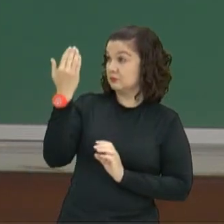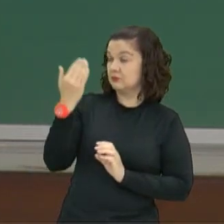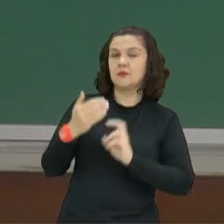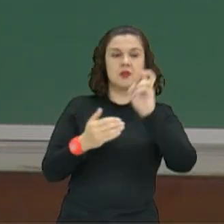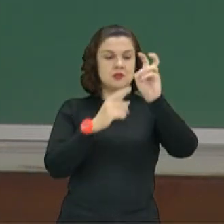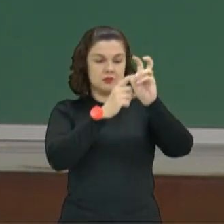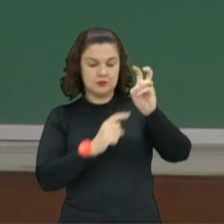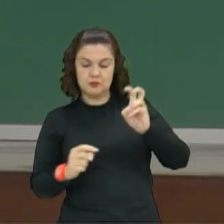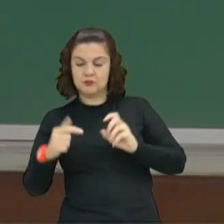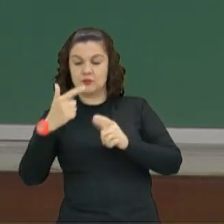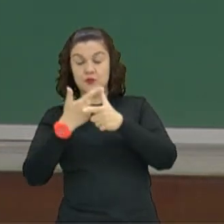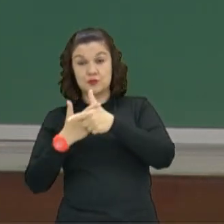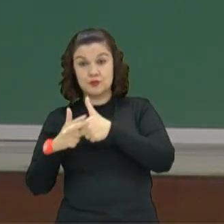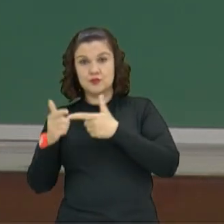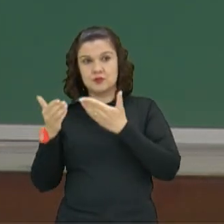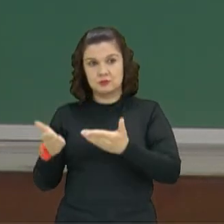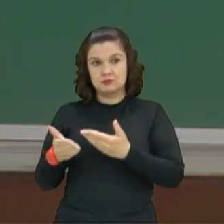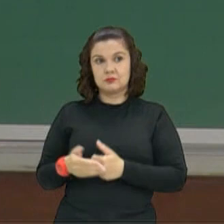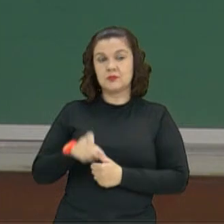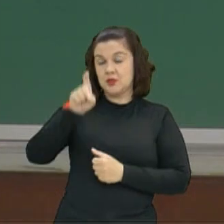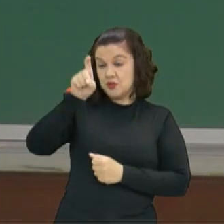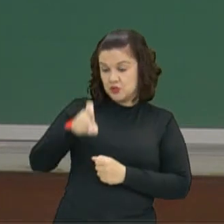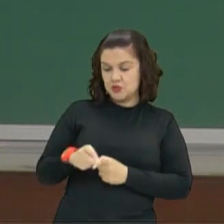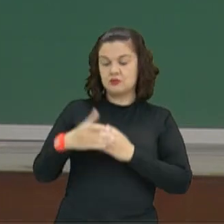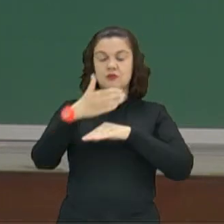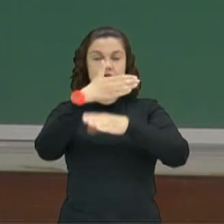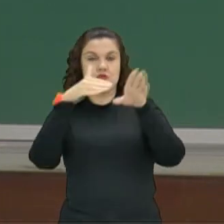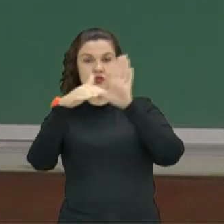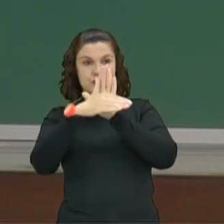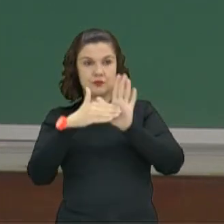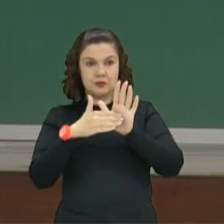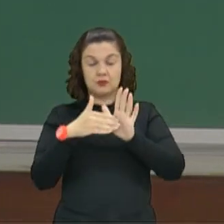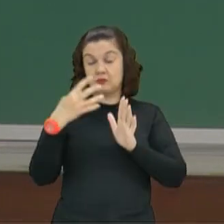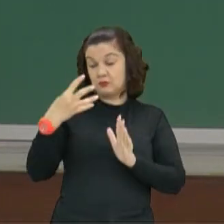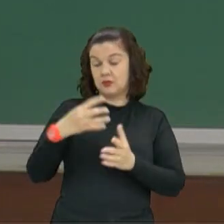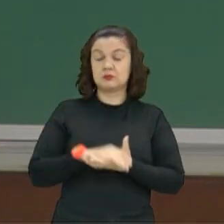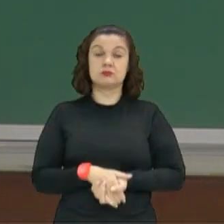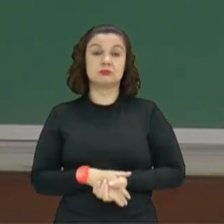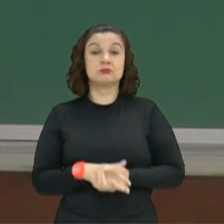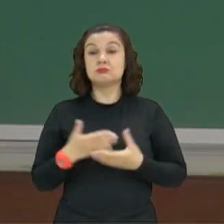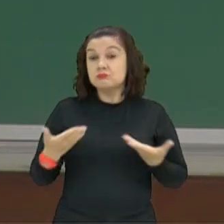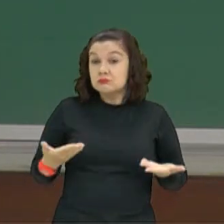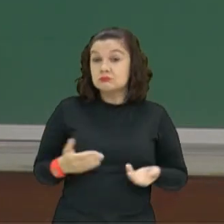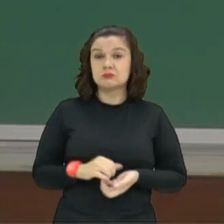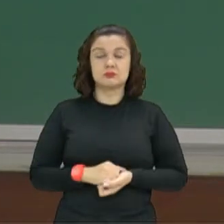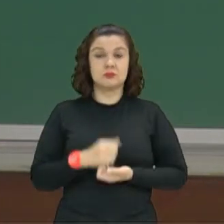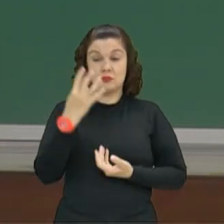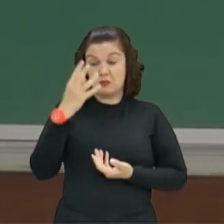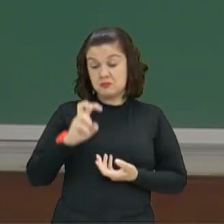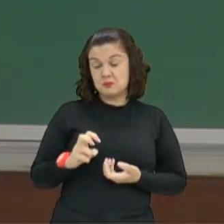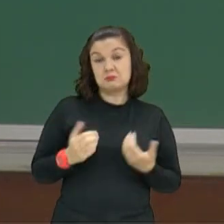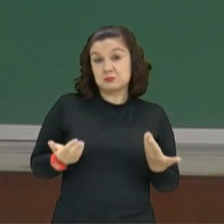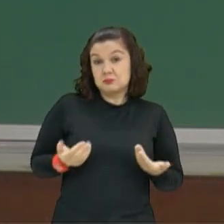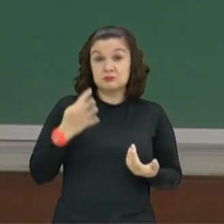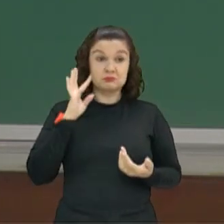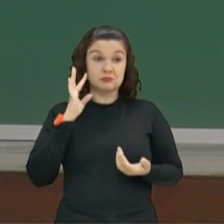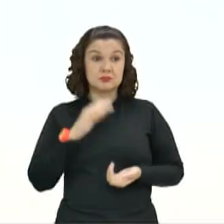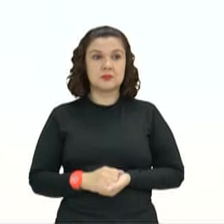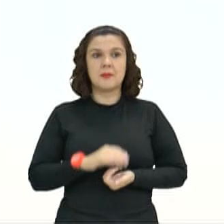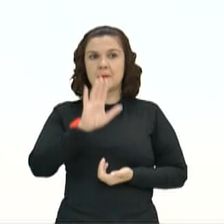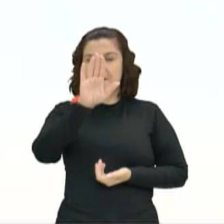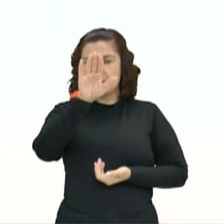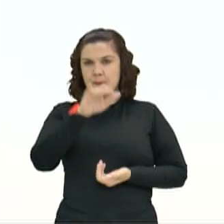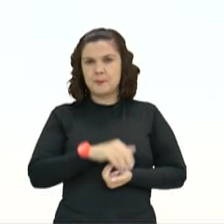está multiplicando, passou dividindo. Portanto, eu tenho x, ele é o quê? Menor do que 4/5. Legal? Tranquilo, né? Só que